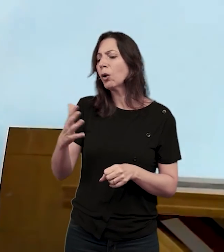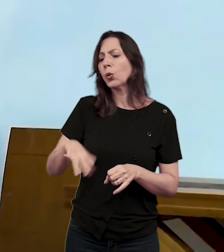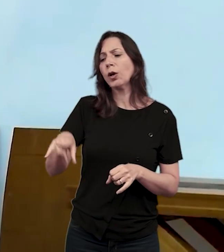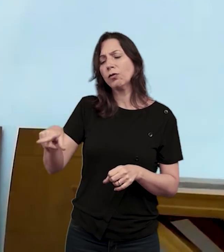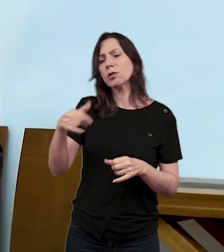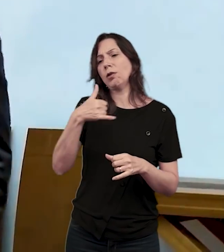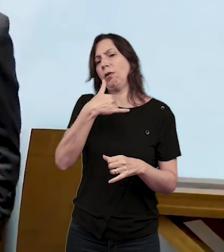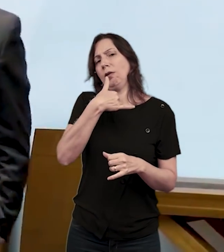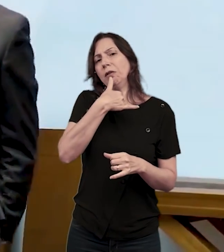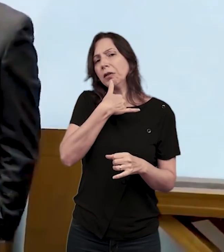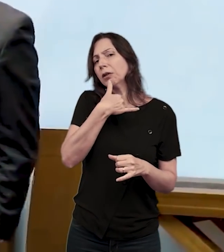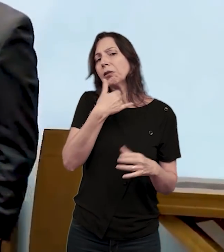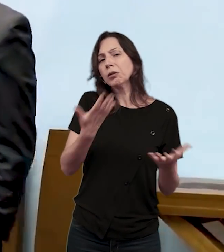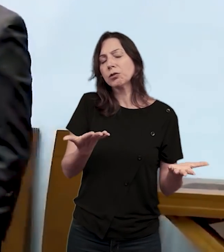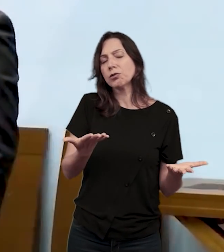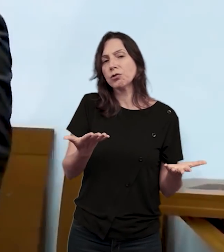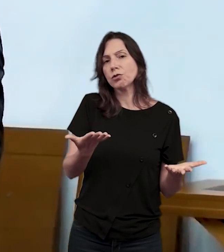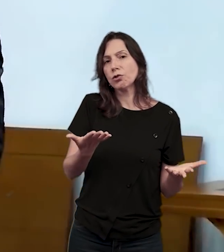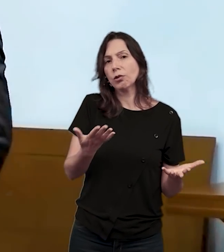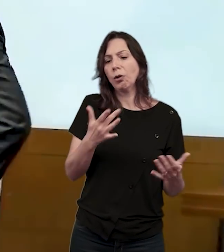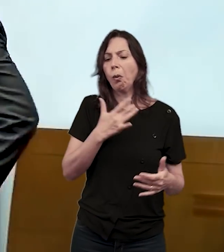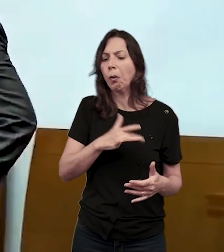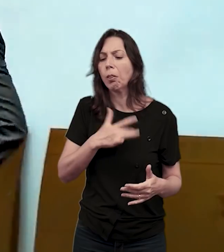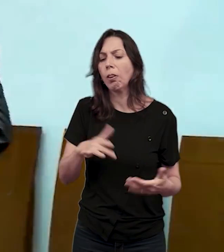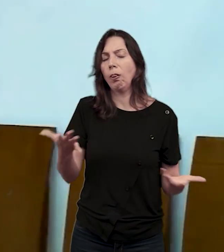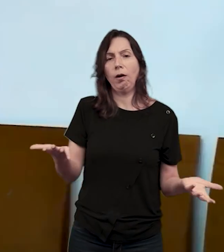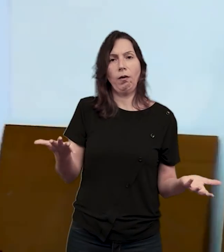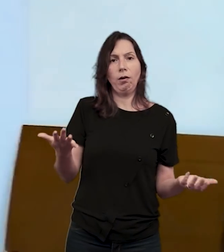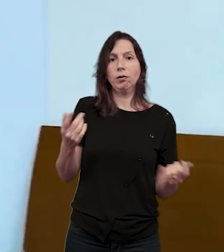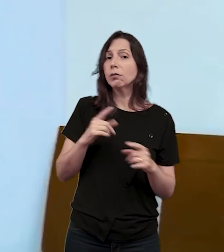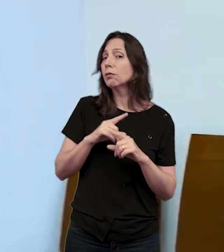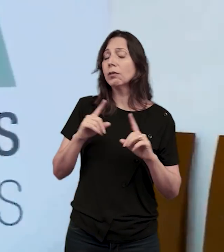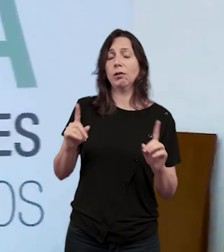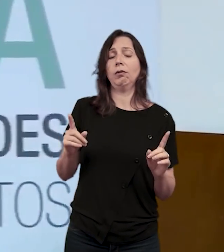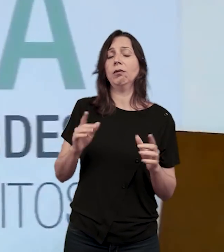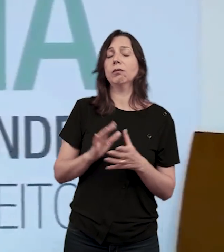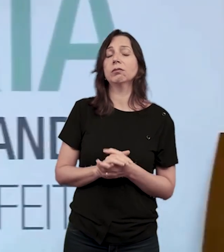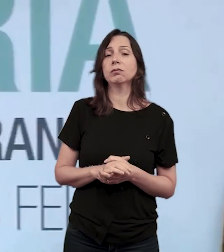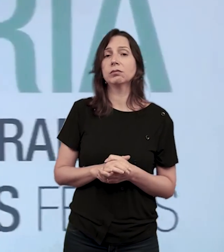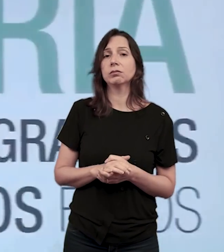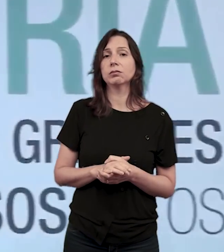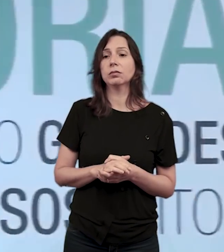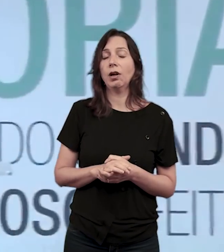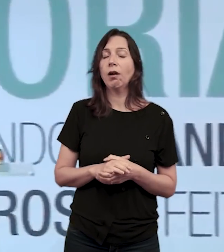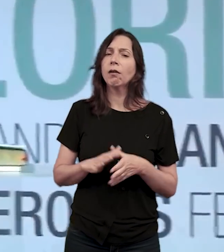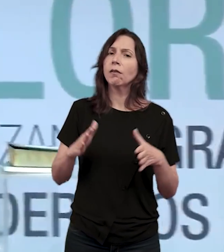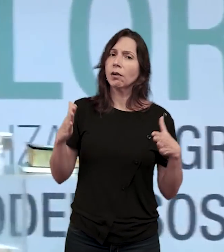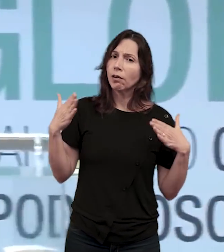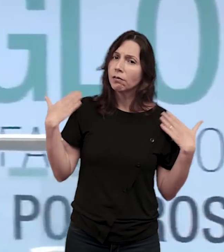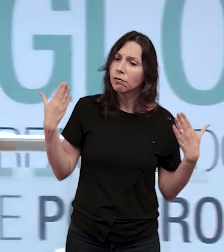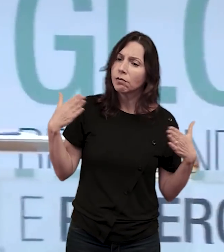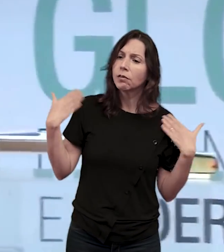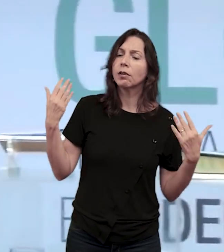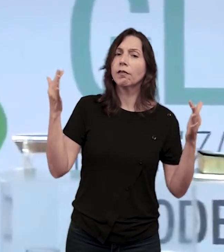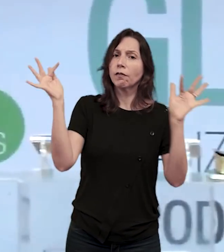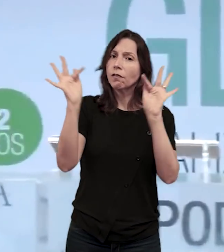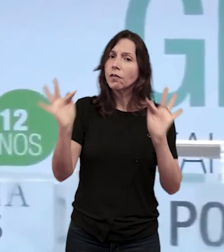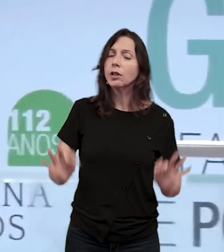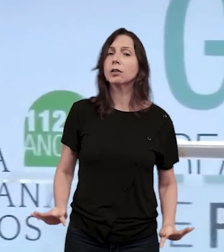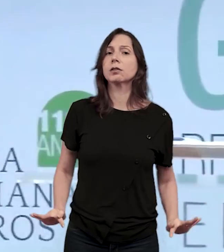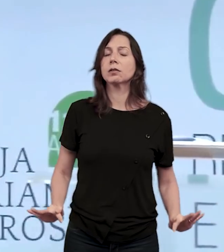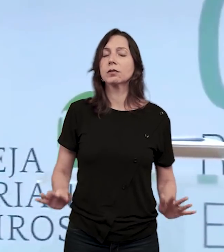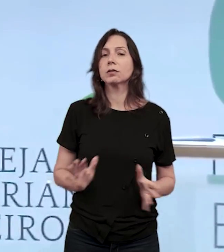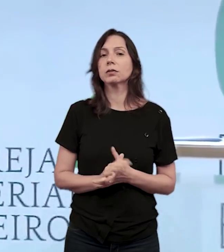não quero que você fique aí dando uma de coitadinho, não quero que você fique aí se vitimando, não. Eu quero que você seja feliz.